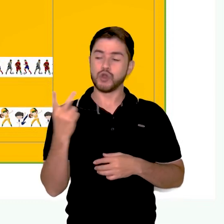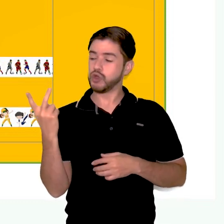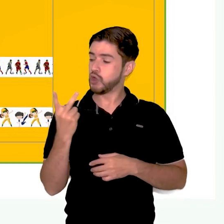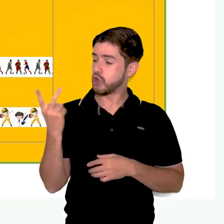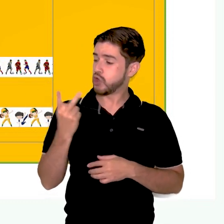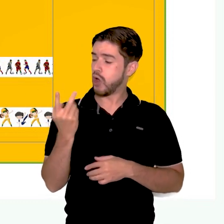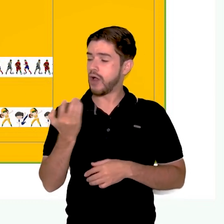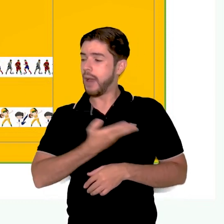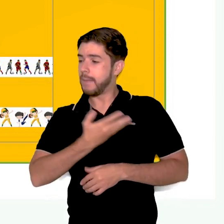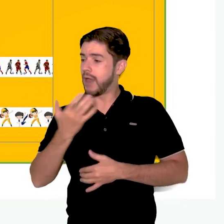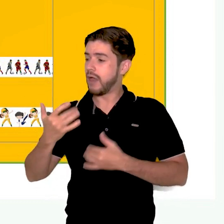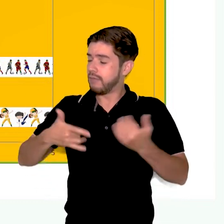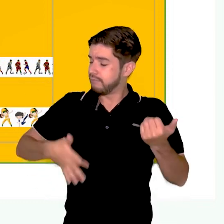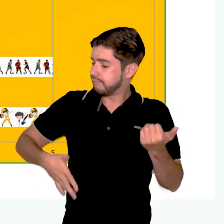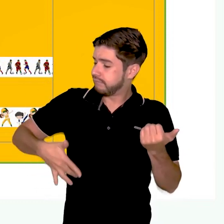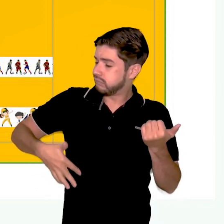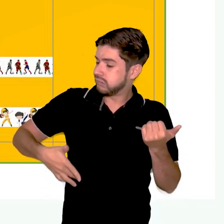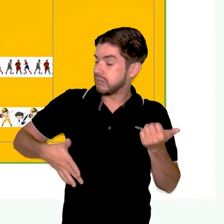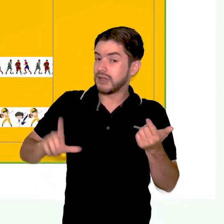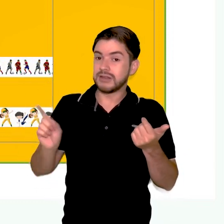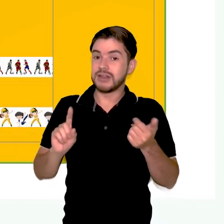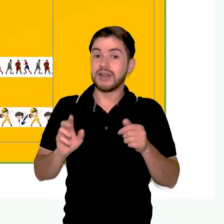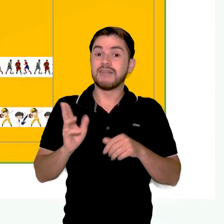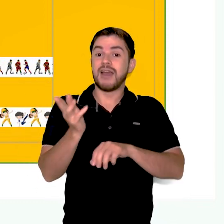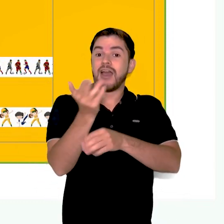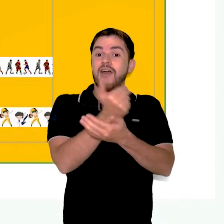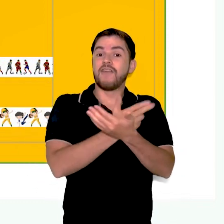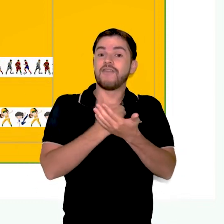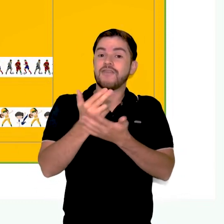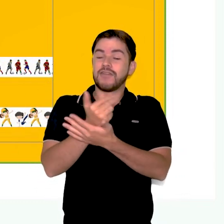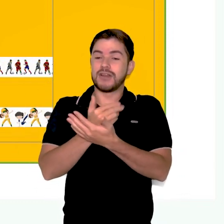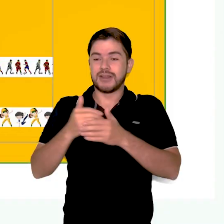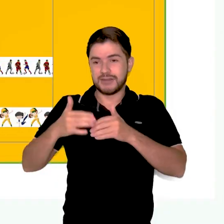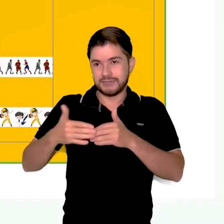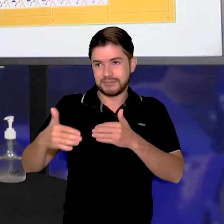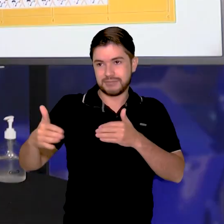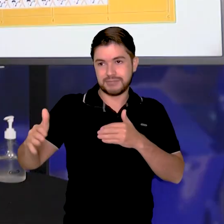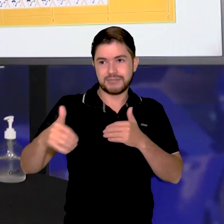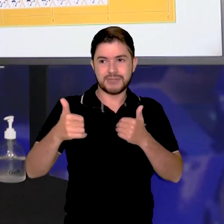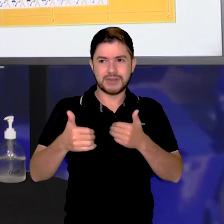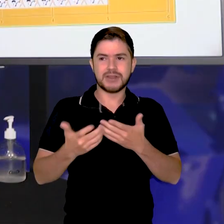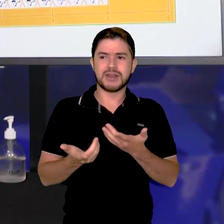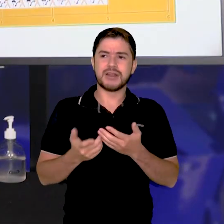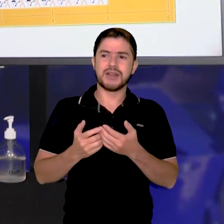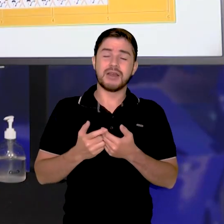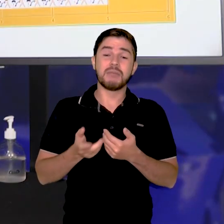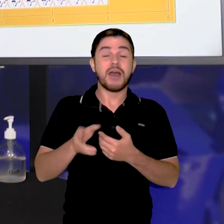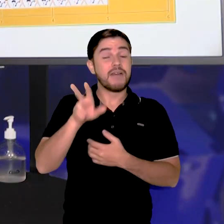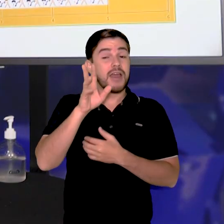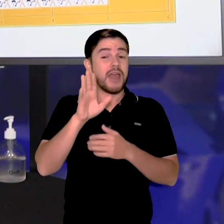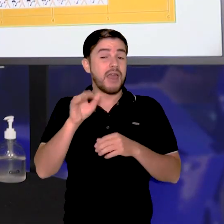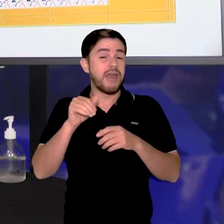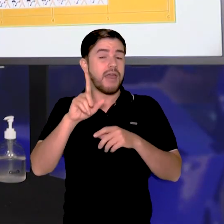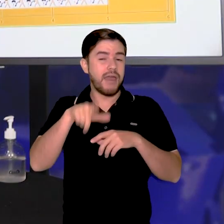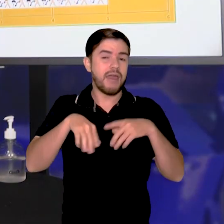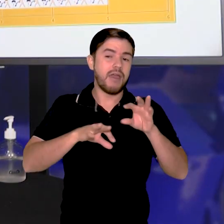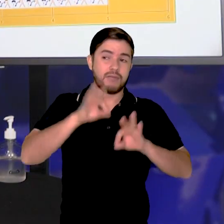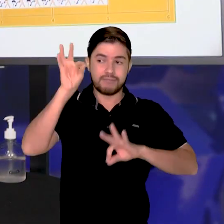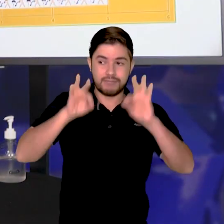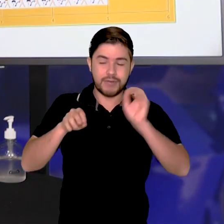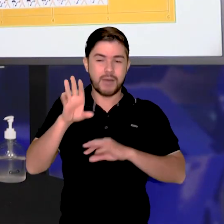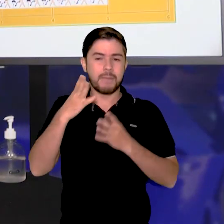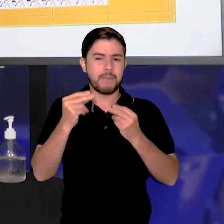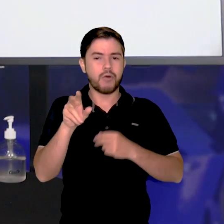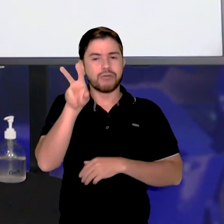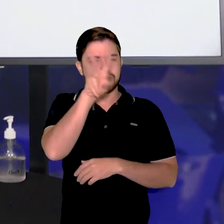tocando música ou cantando, a gente coloca os bonequinhos e assim por diante. Tá certo? Seria um gráfico mais visual, ele é muito utilizado em revistas,